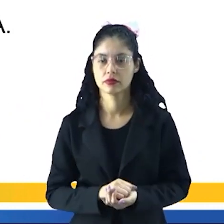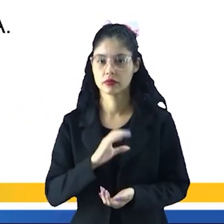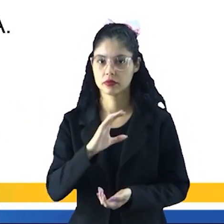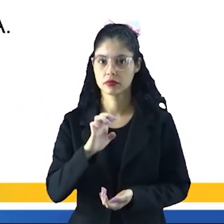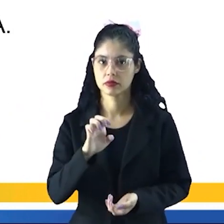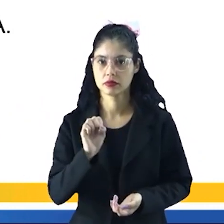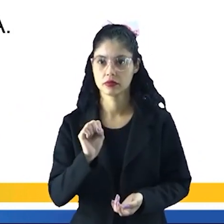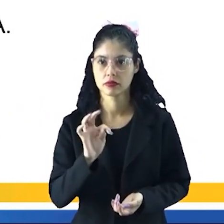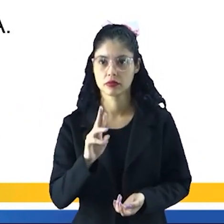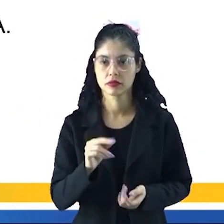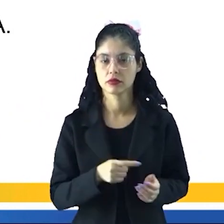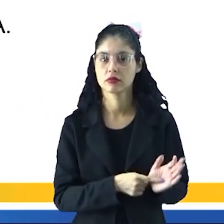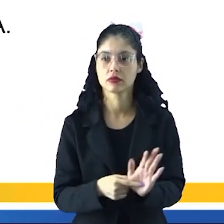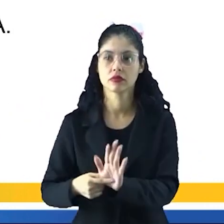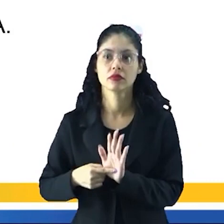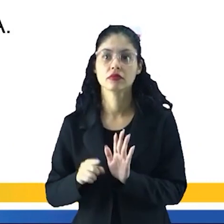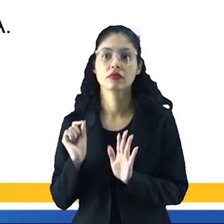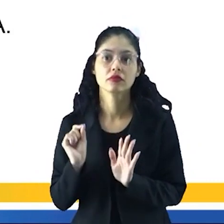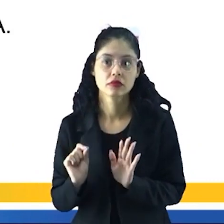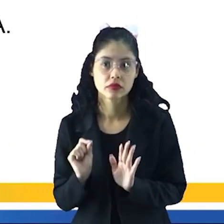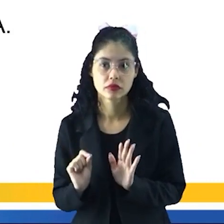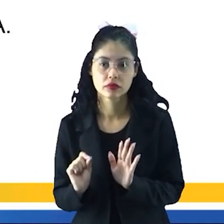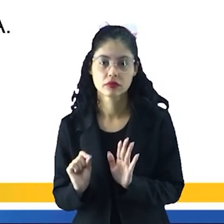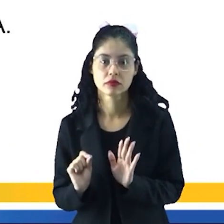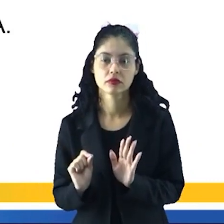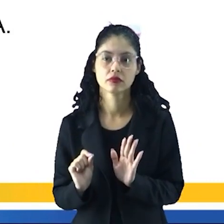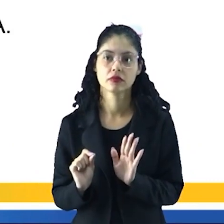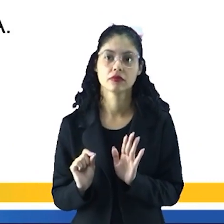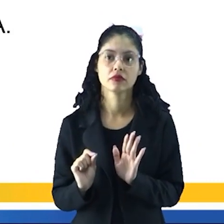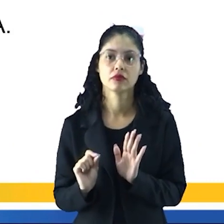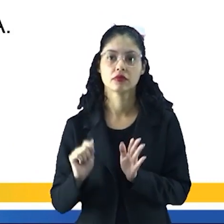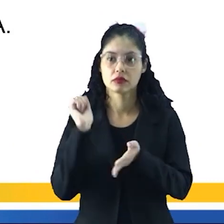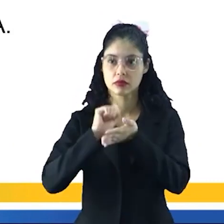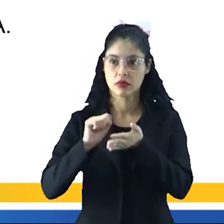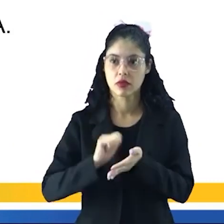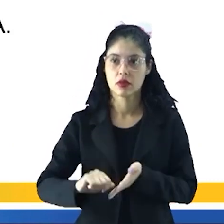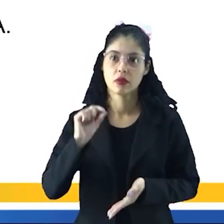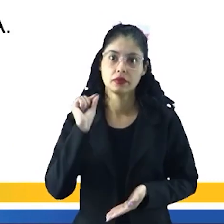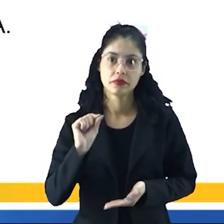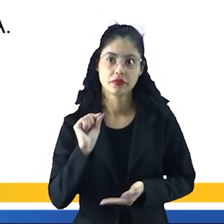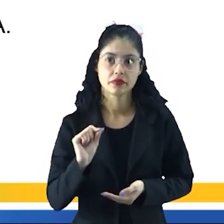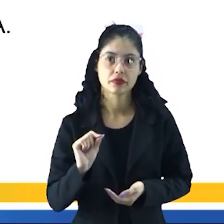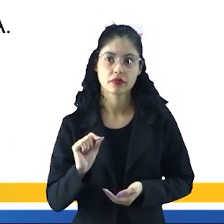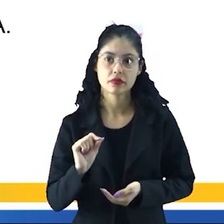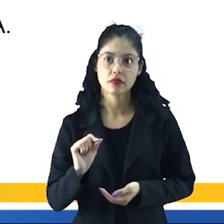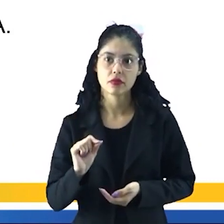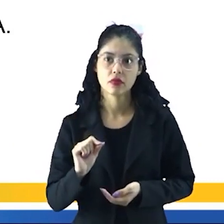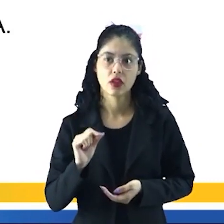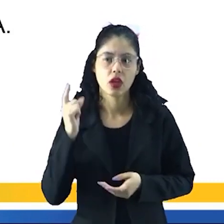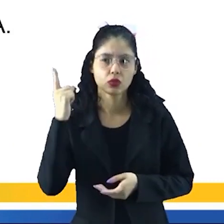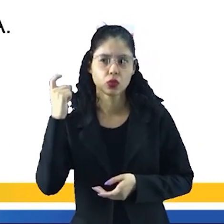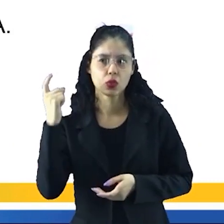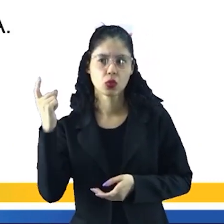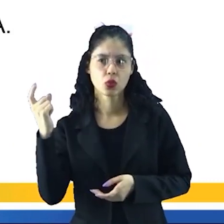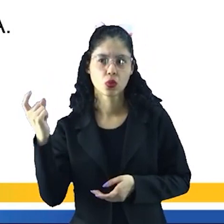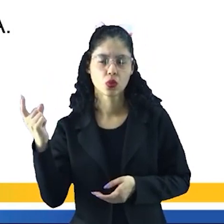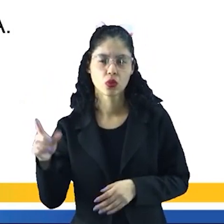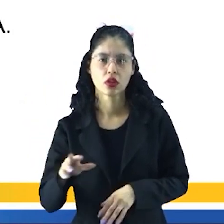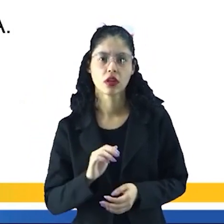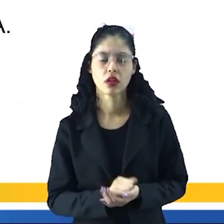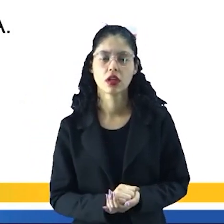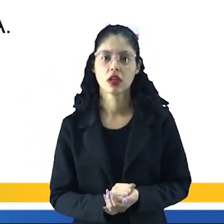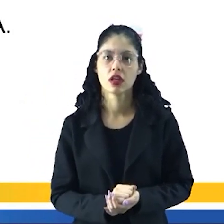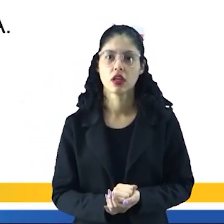esse cesto, o que ele representa? E aqui na descrição está falando que ele tem ruídos do ambiente. Então, é